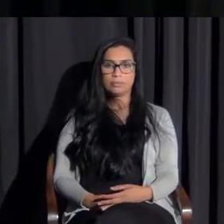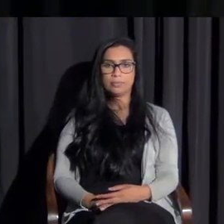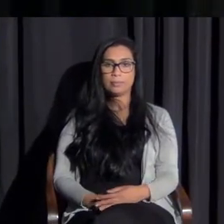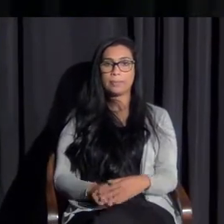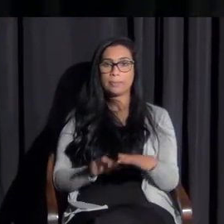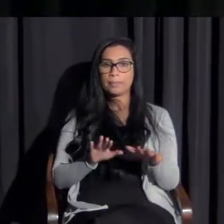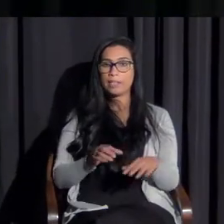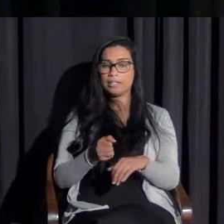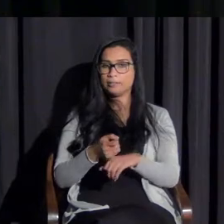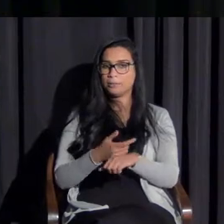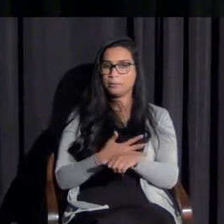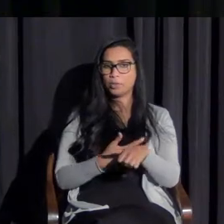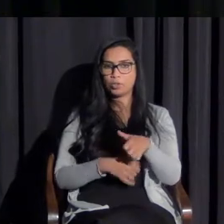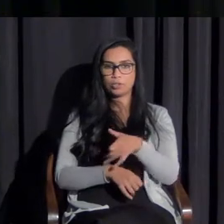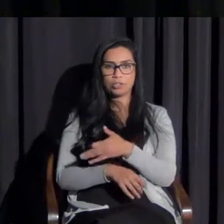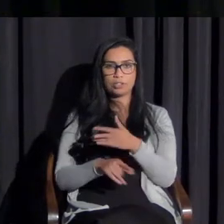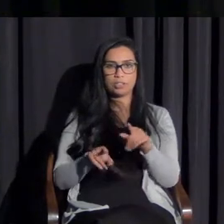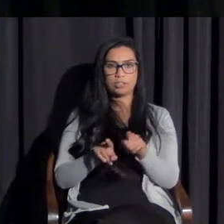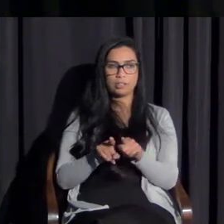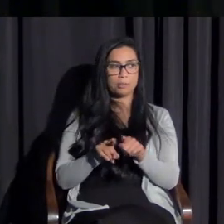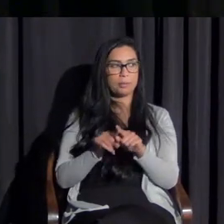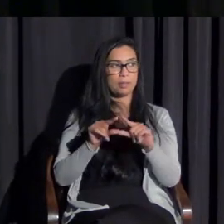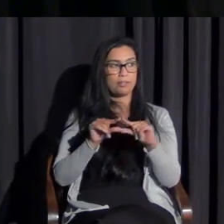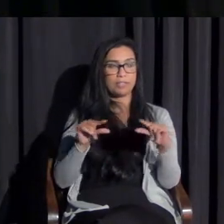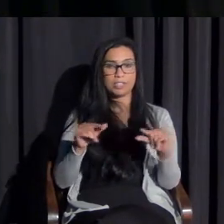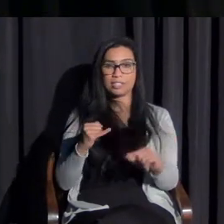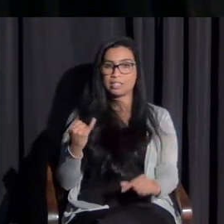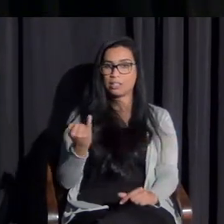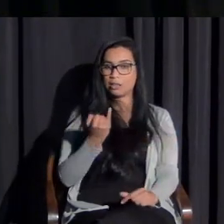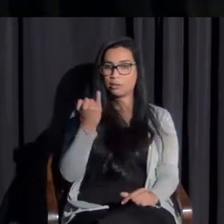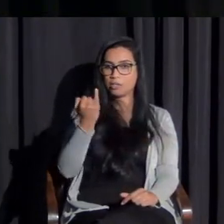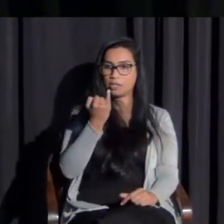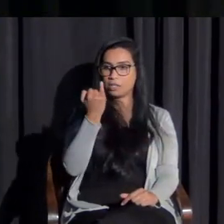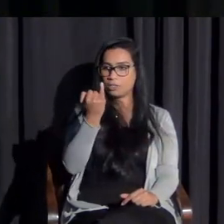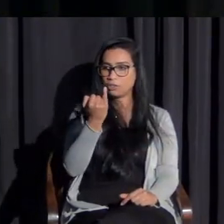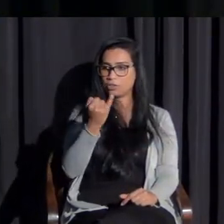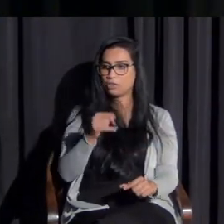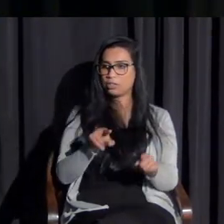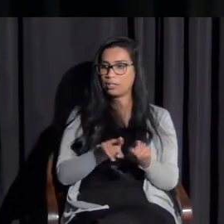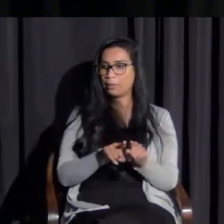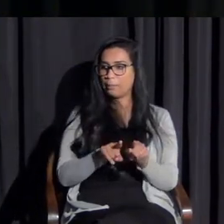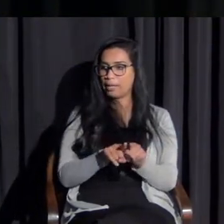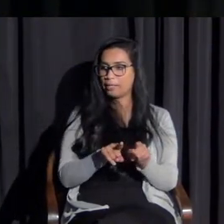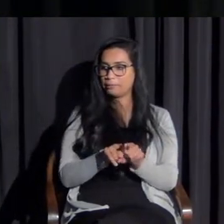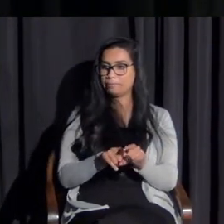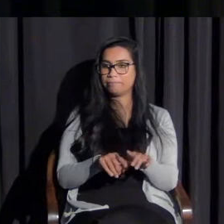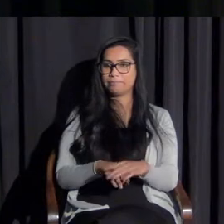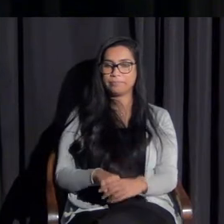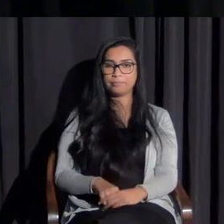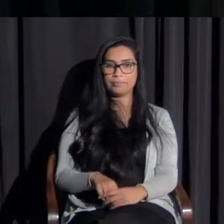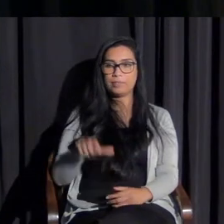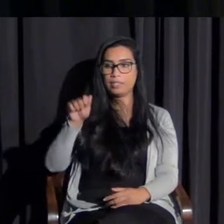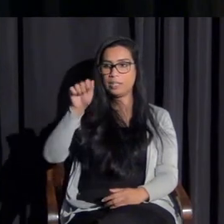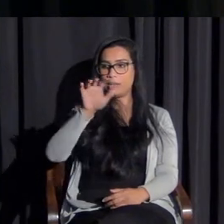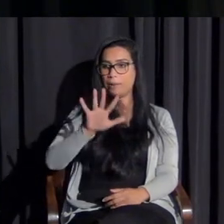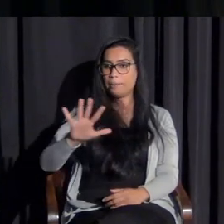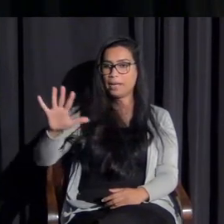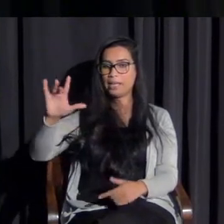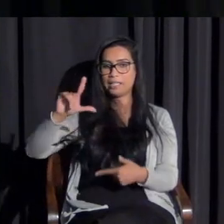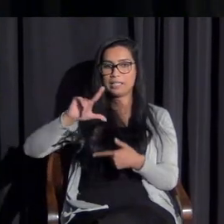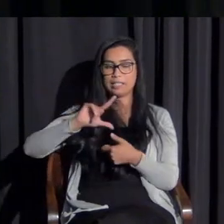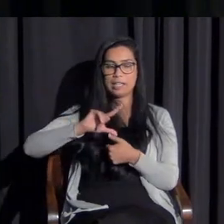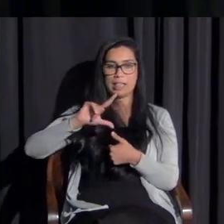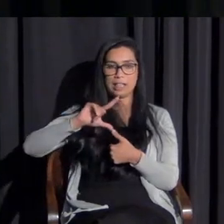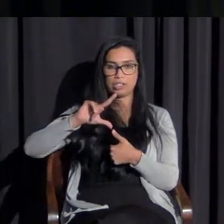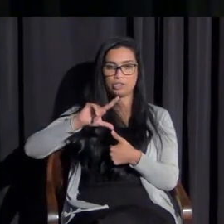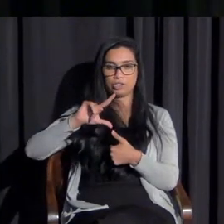toda emocionada aqui, afetado. Uma frase do Eduardo Galeano no seu livro As Veias Abertas da América Latina: o